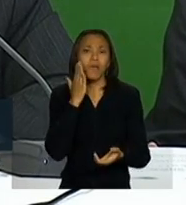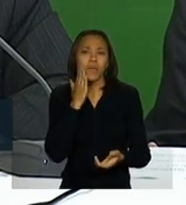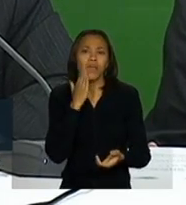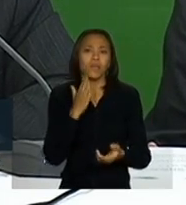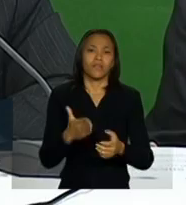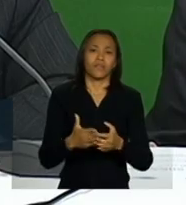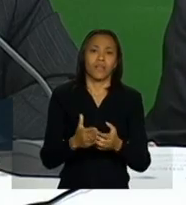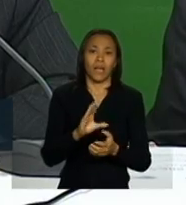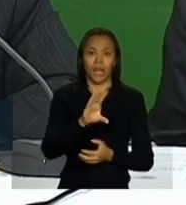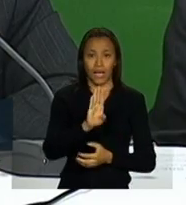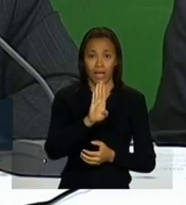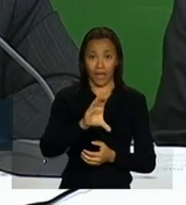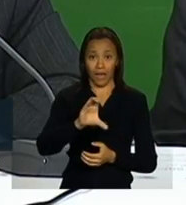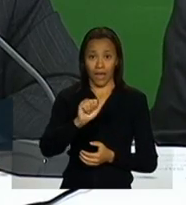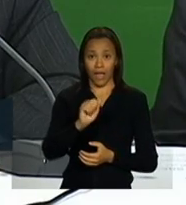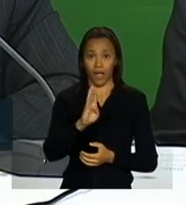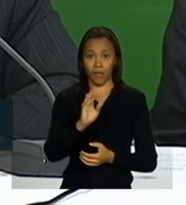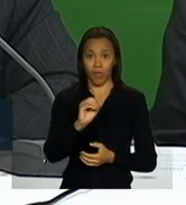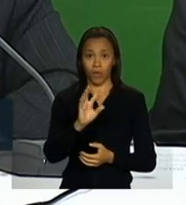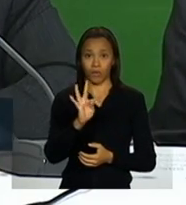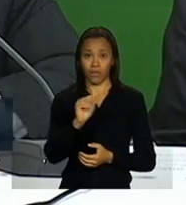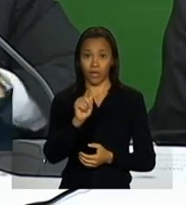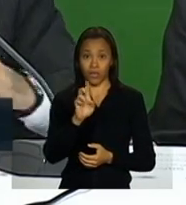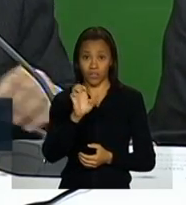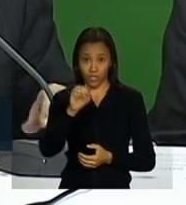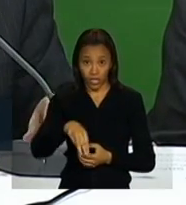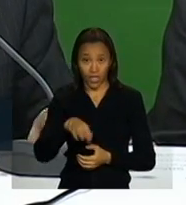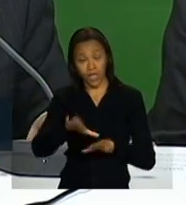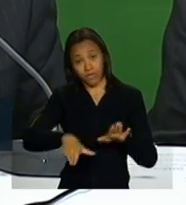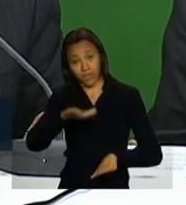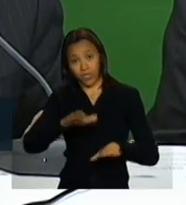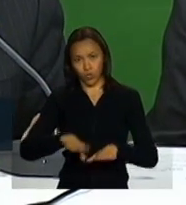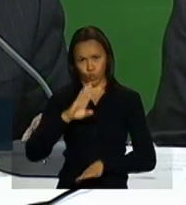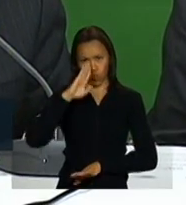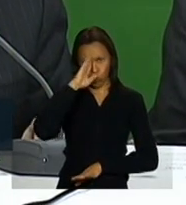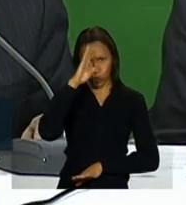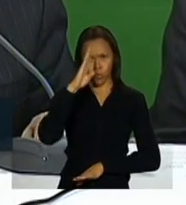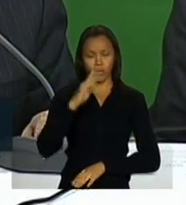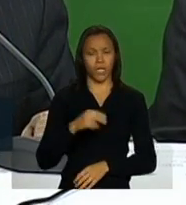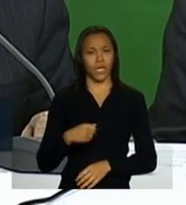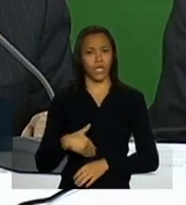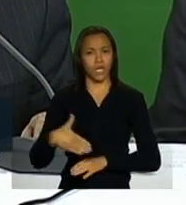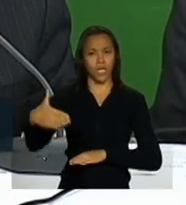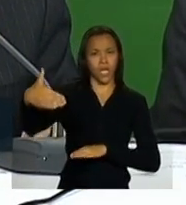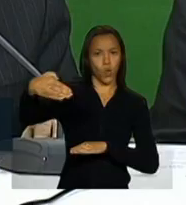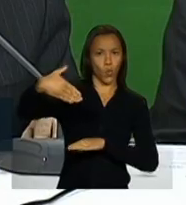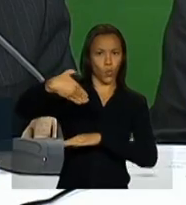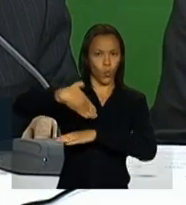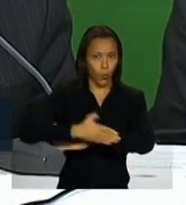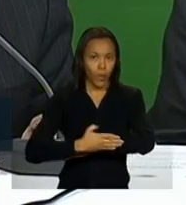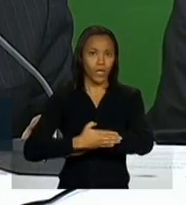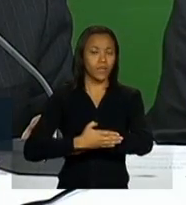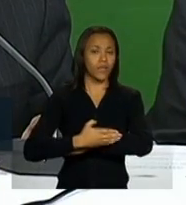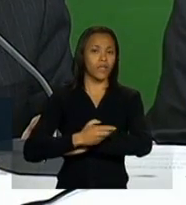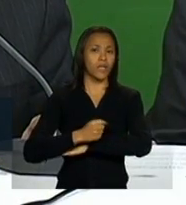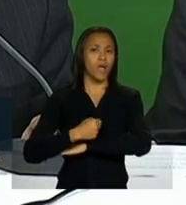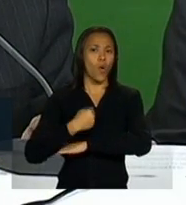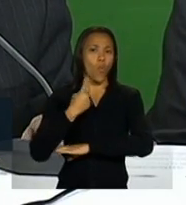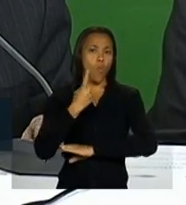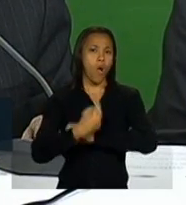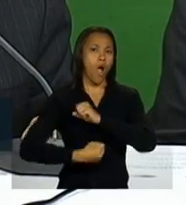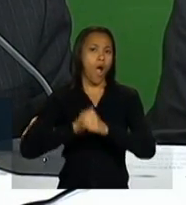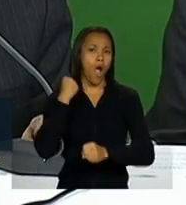na cabotagem. Às vezes, um comandante... ele entra e sai no porto durante o